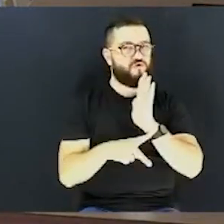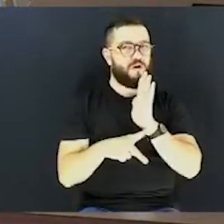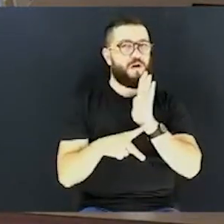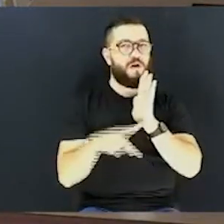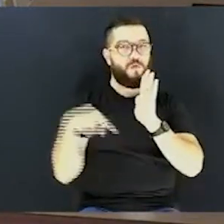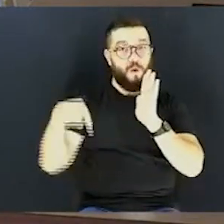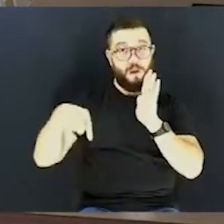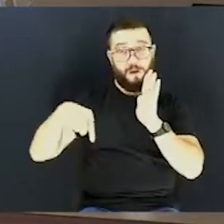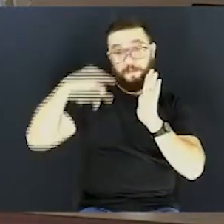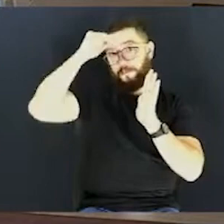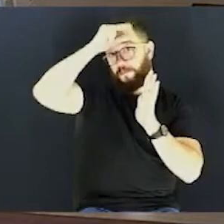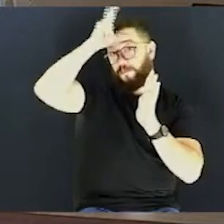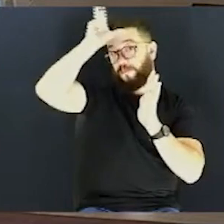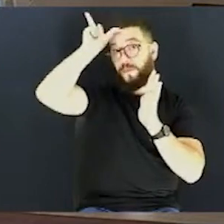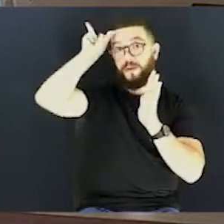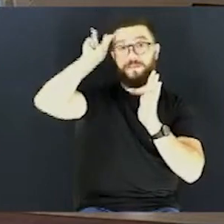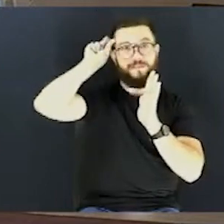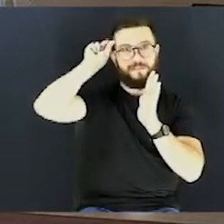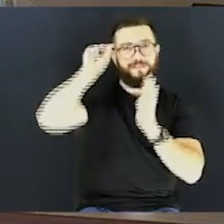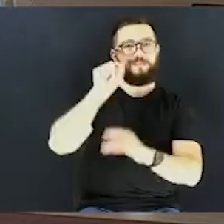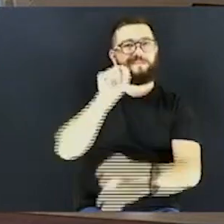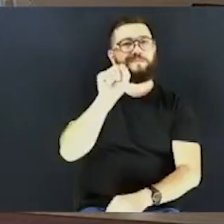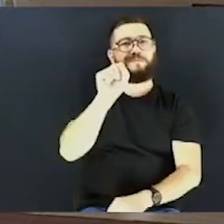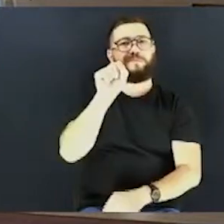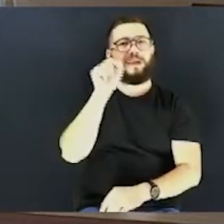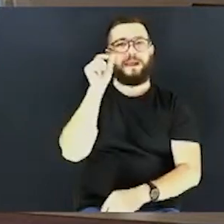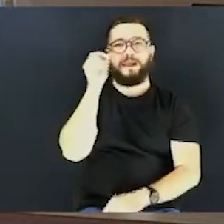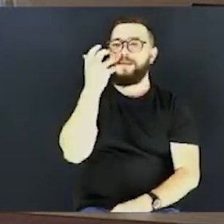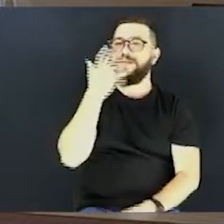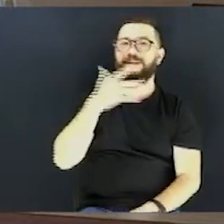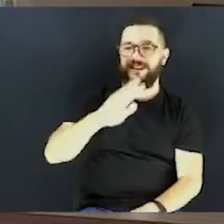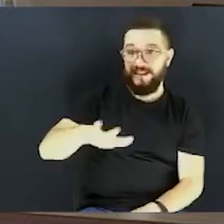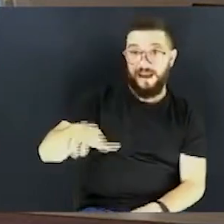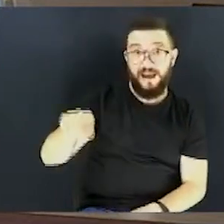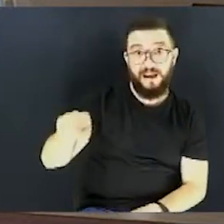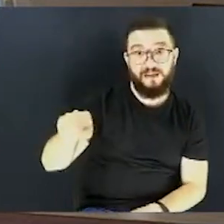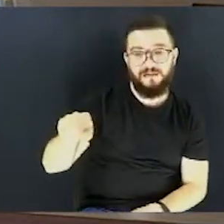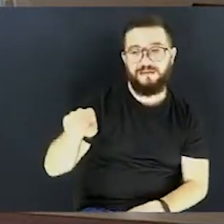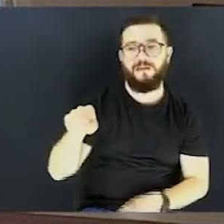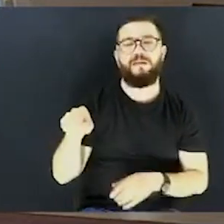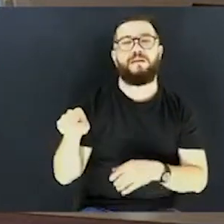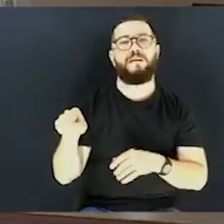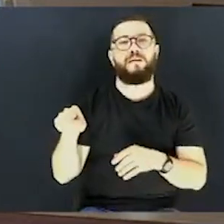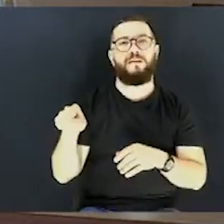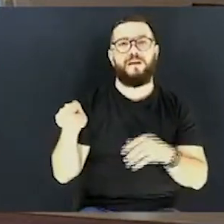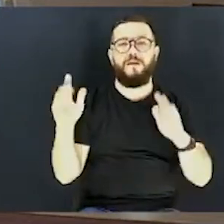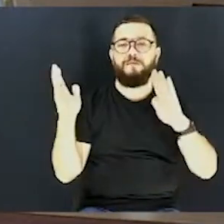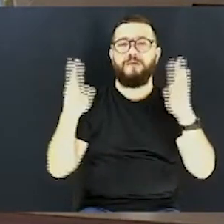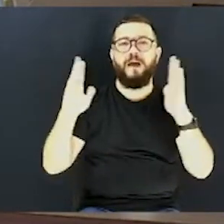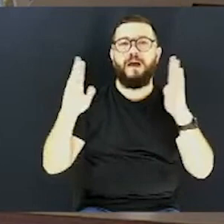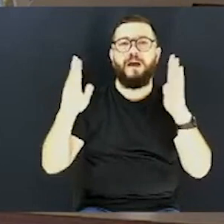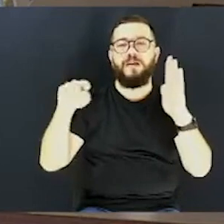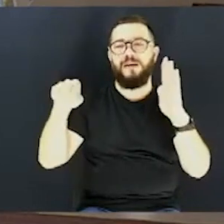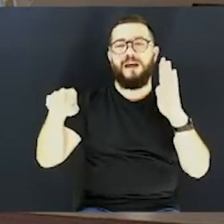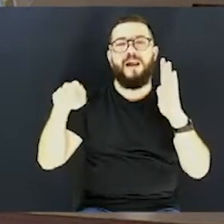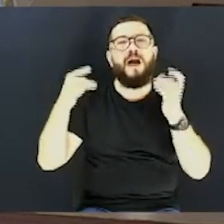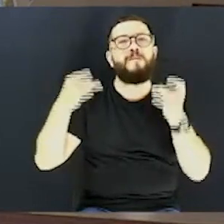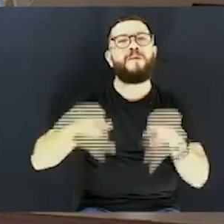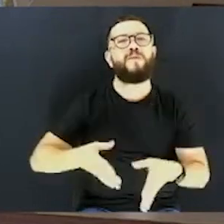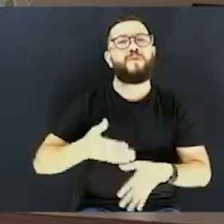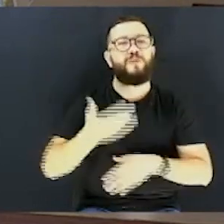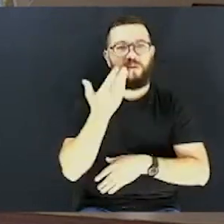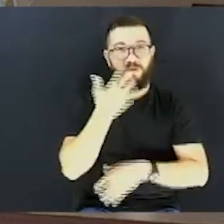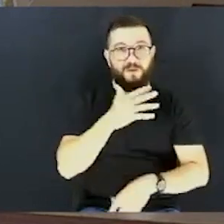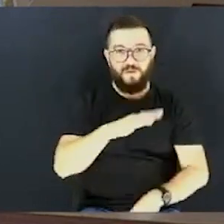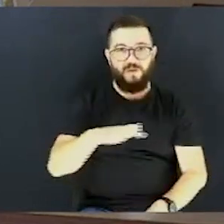que visa buscar as crianças que estão em fase de evasão e abandono escolar. Então, esse programa Abrace,